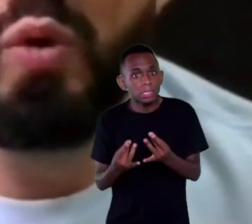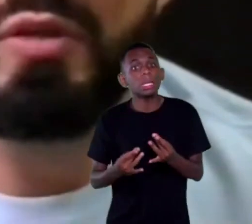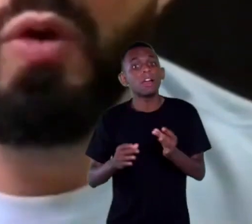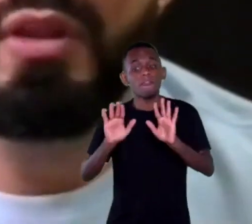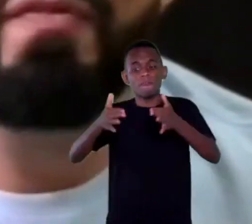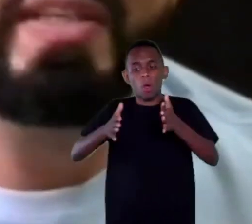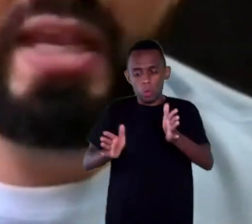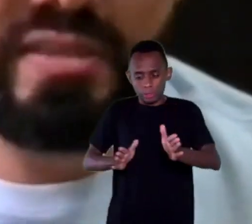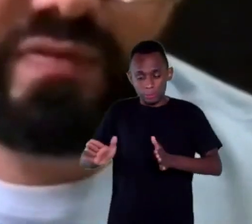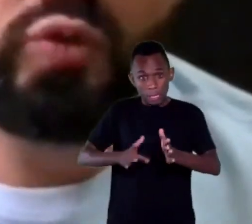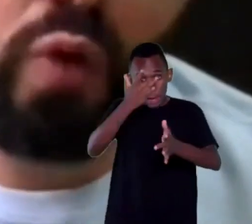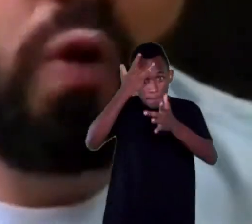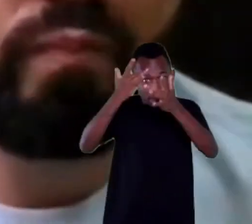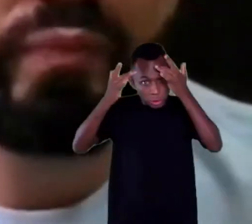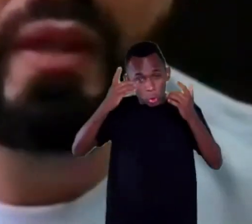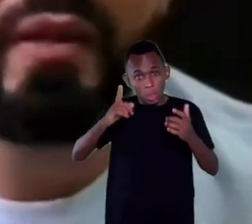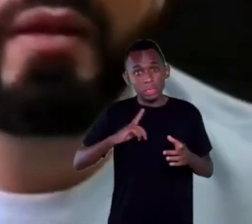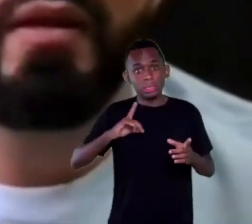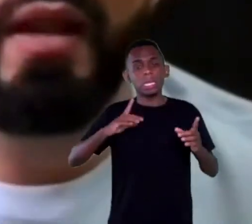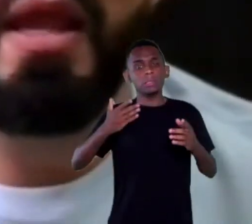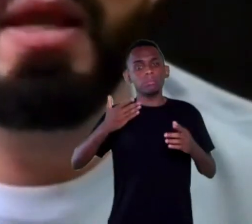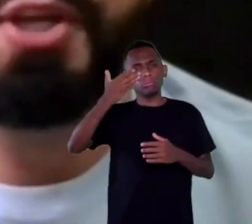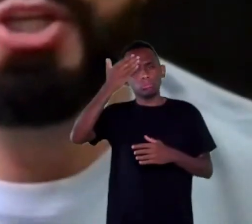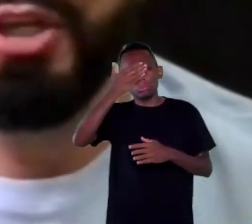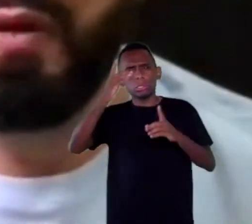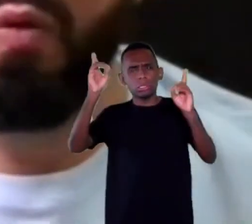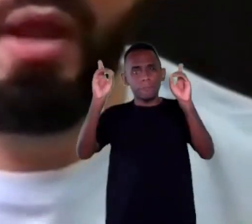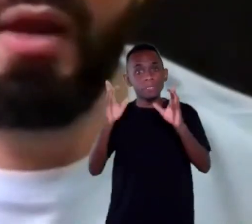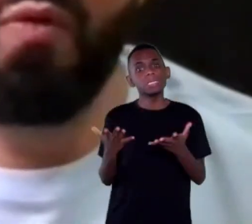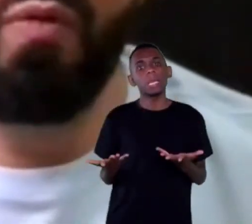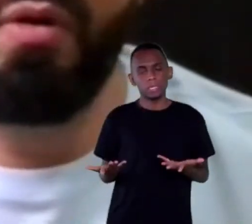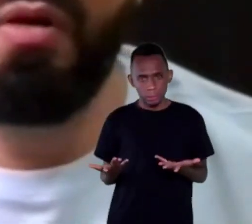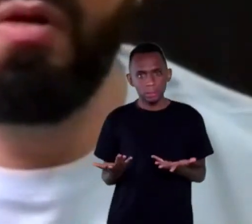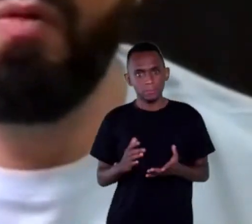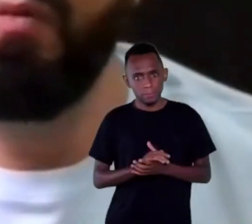de pessoas com deficiência visual, né, a gente,